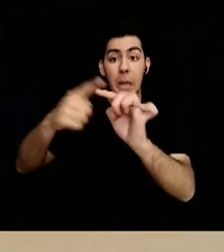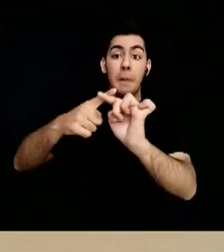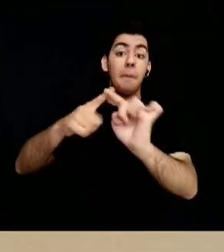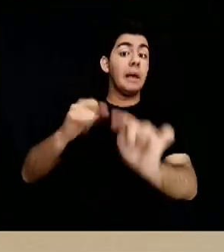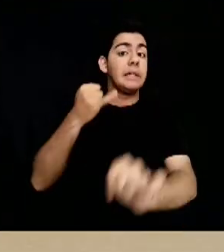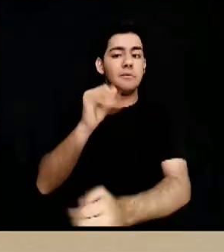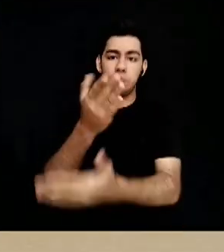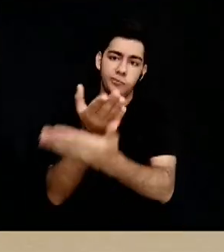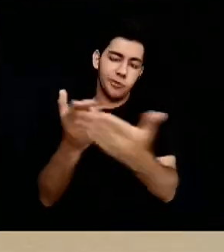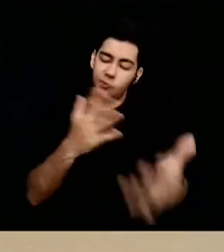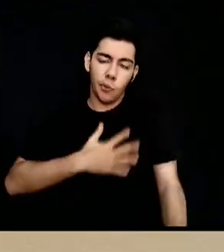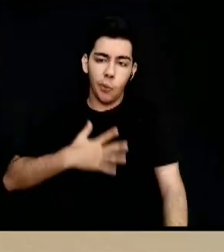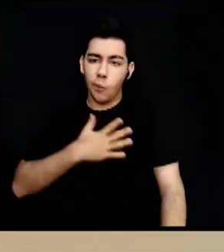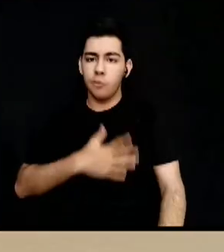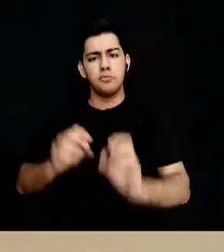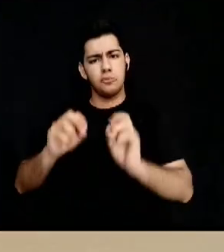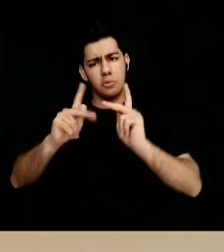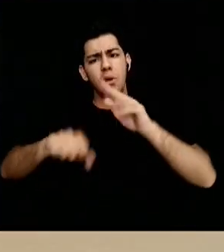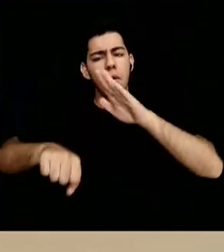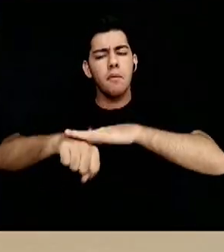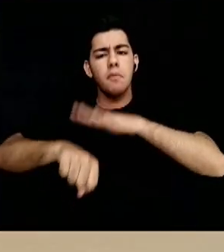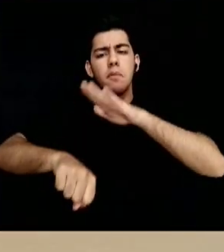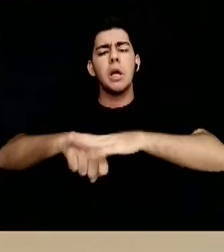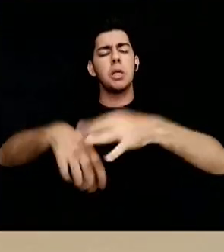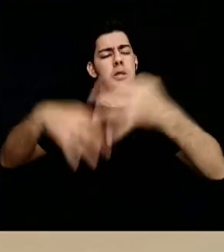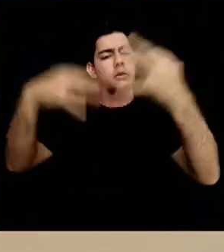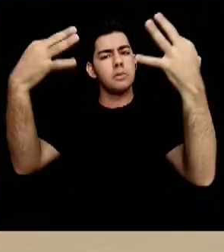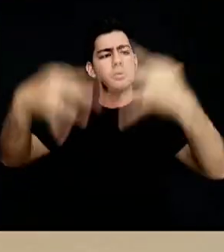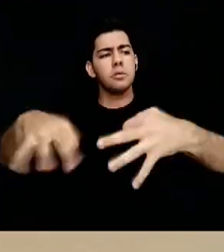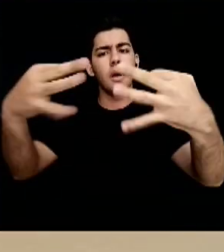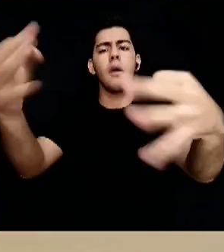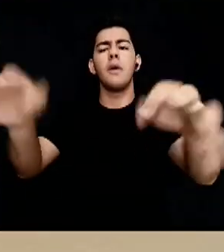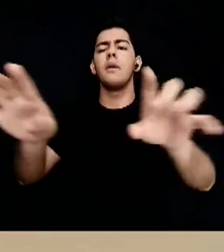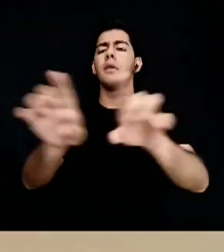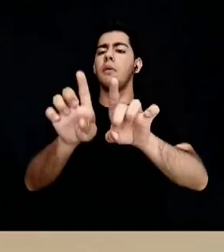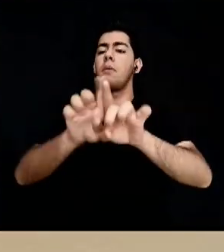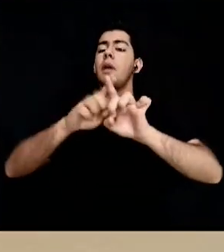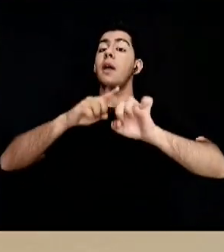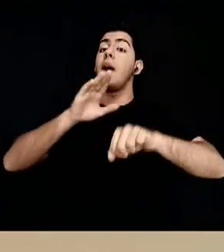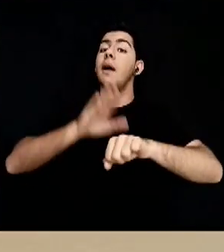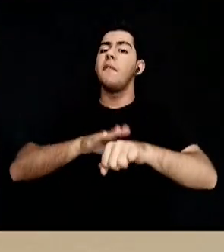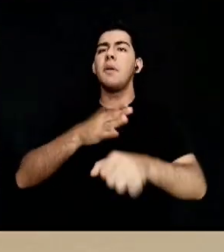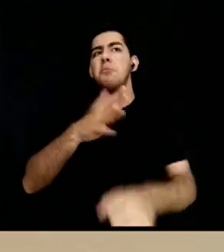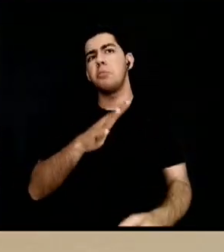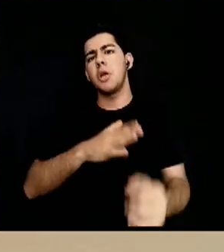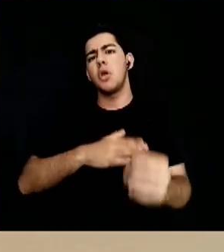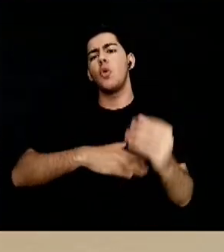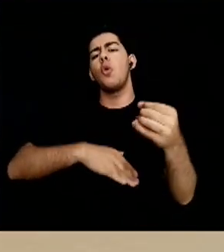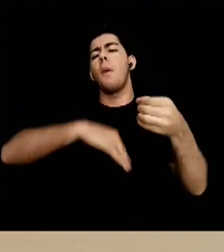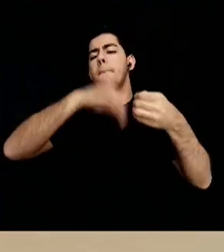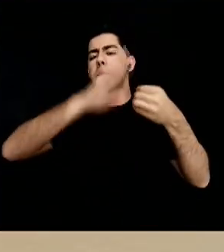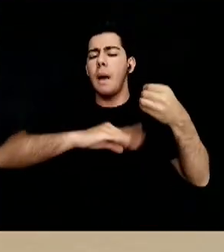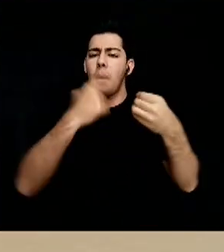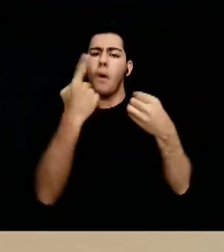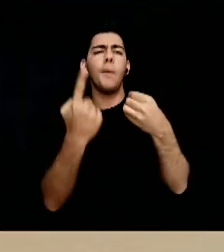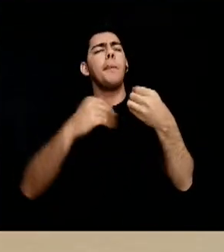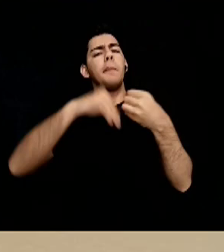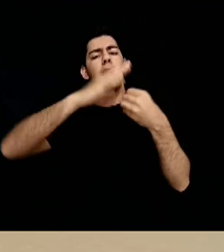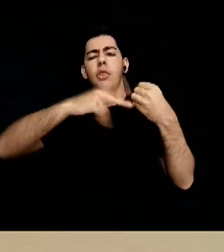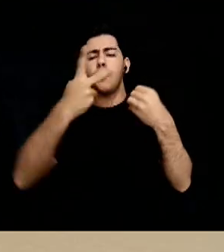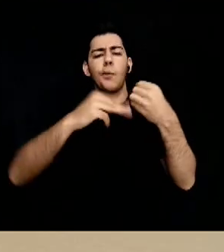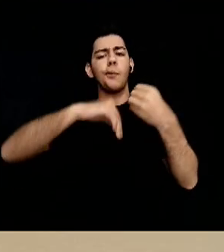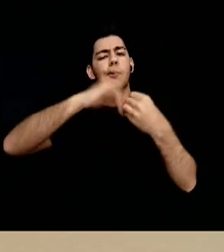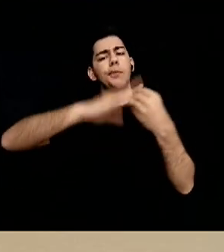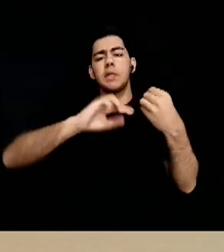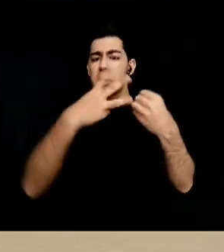pode fazer sim. Aí você aplica umas 2 demãos, 3, dependendo né, do que você for